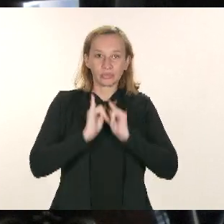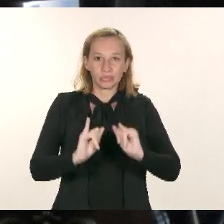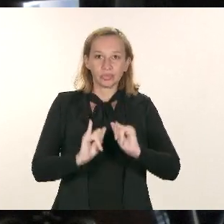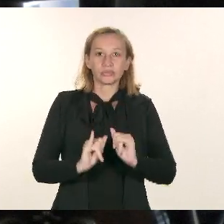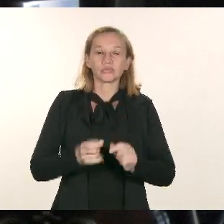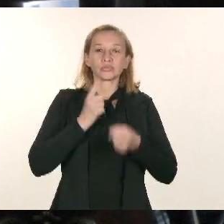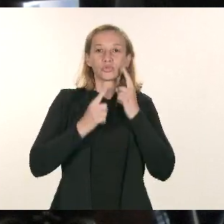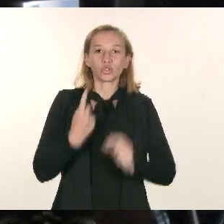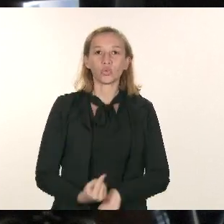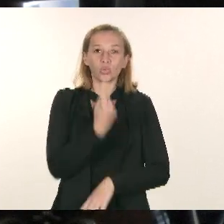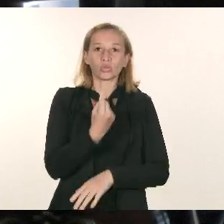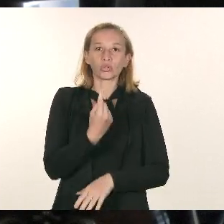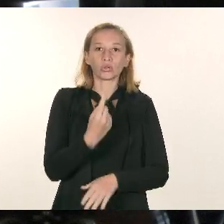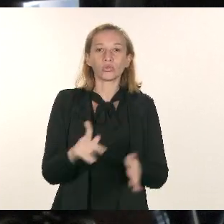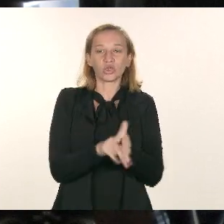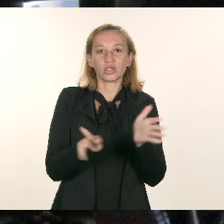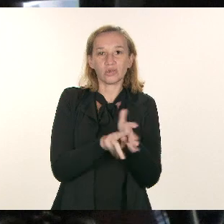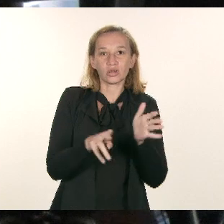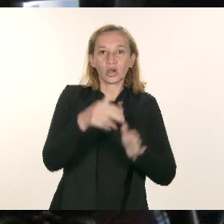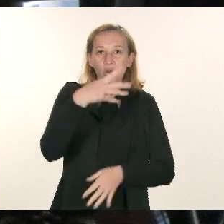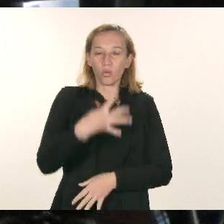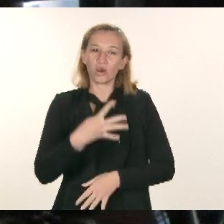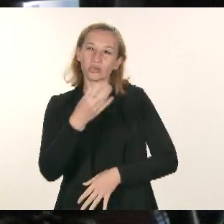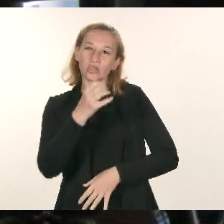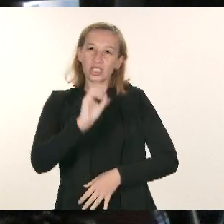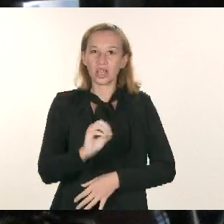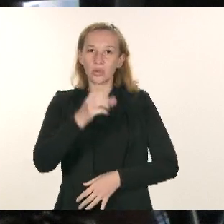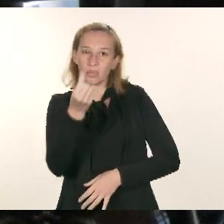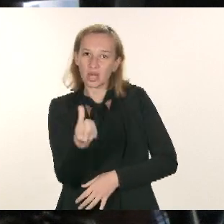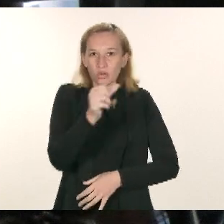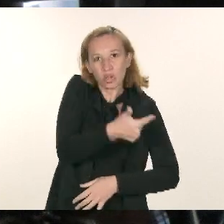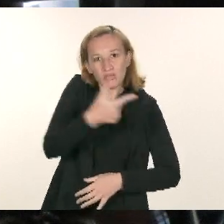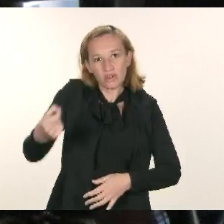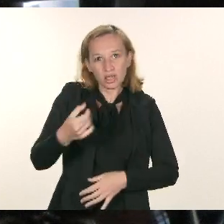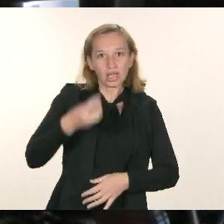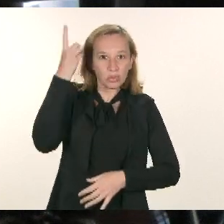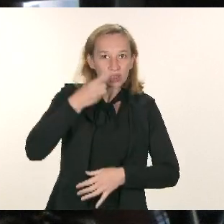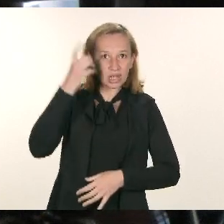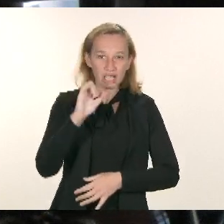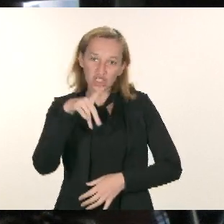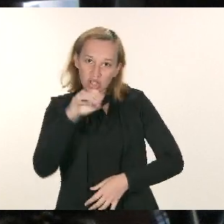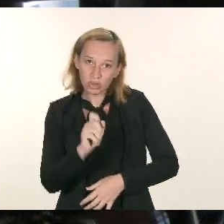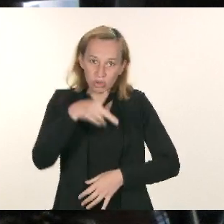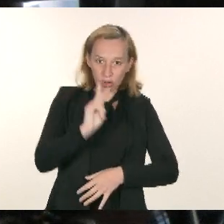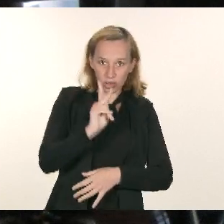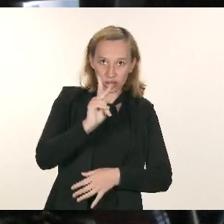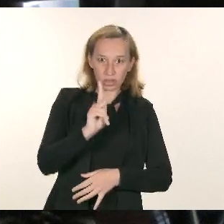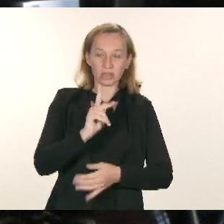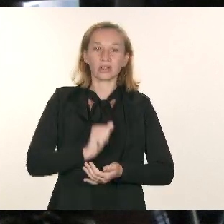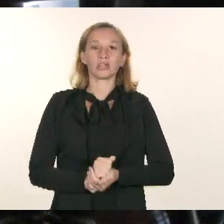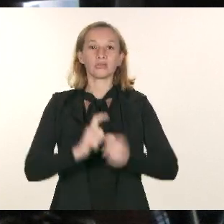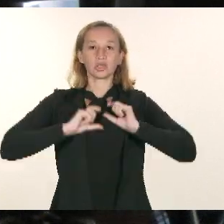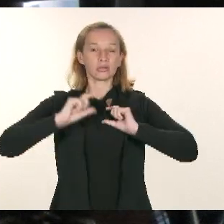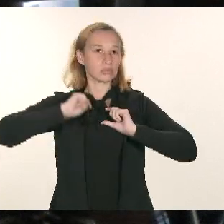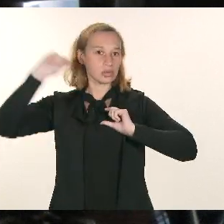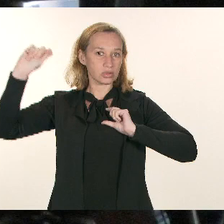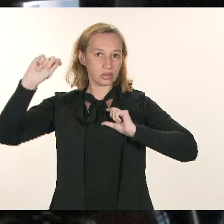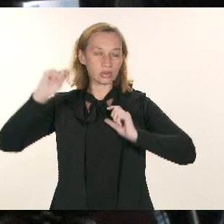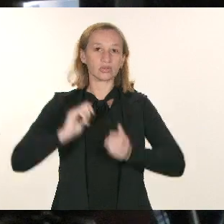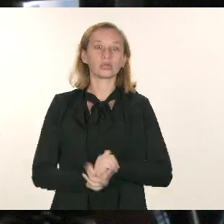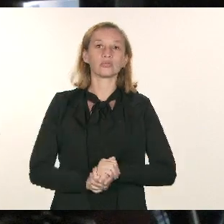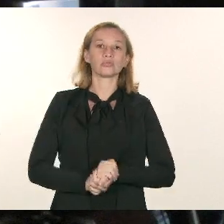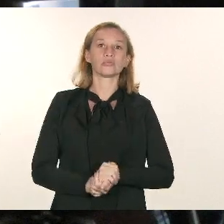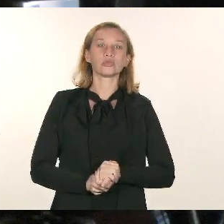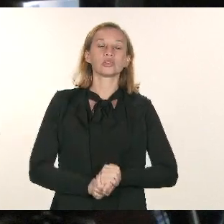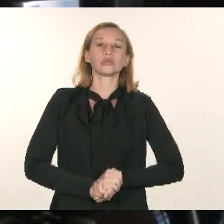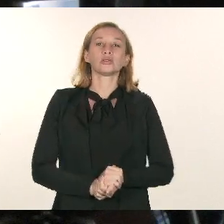discussão única, projeto de resolução 406 de 2020, de autoria do deputado Alexandre Knoploch, concede medalha Tiradentes e respectivo